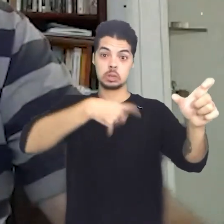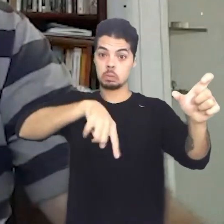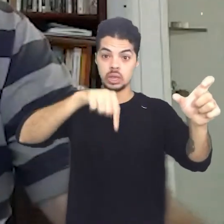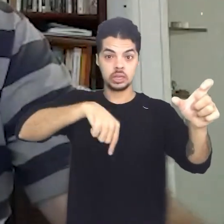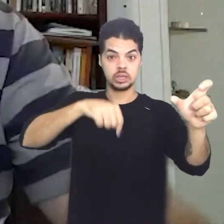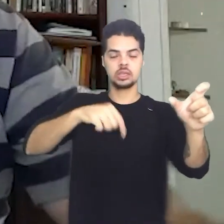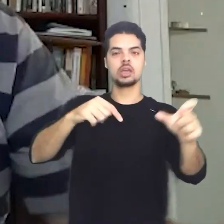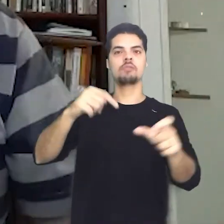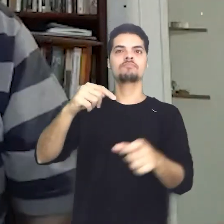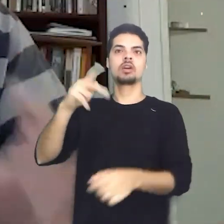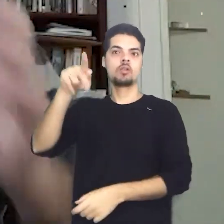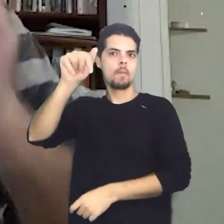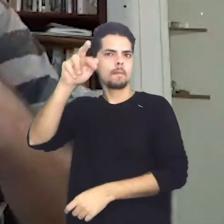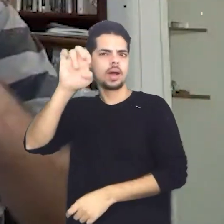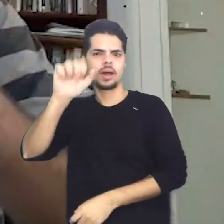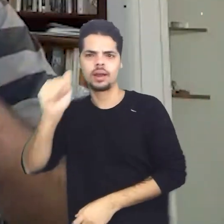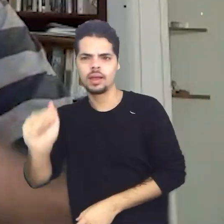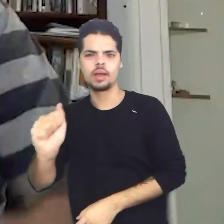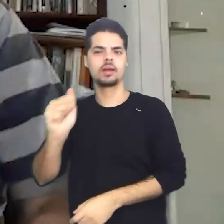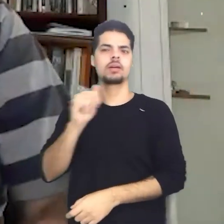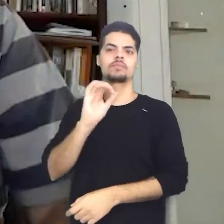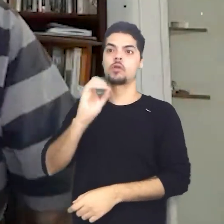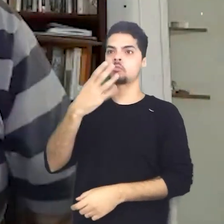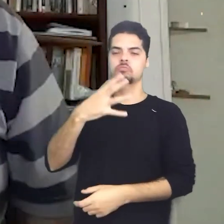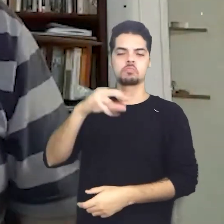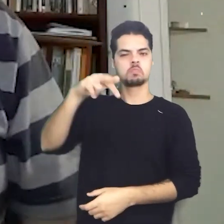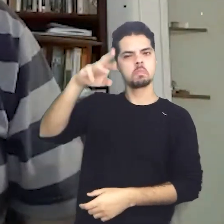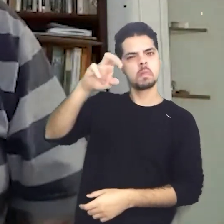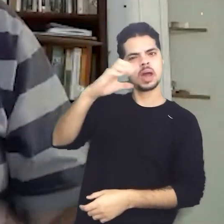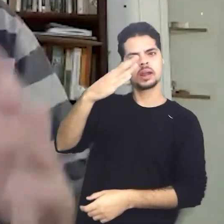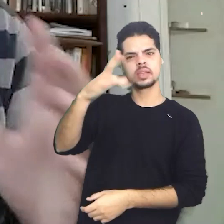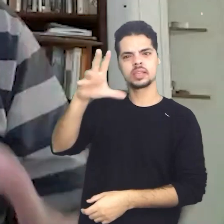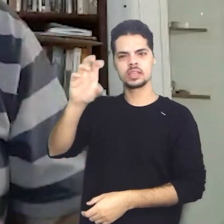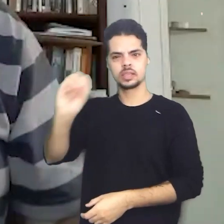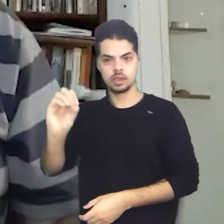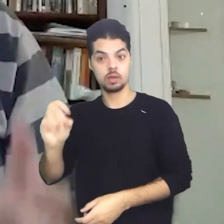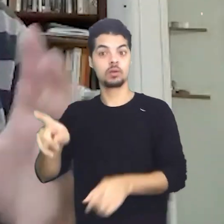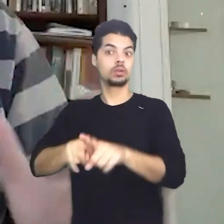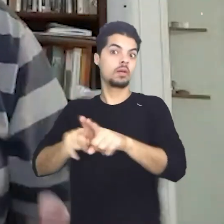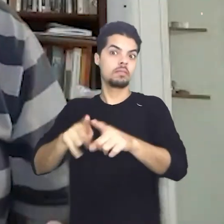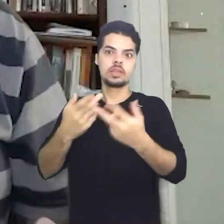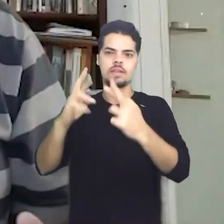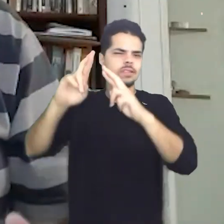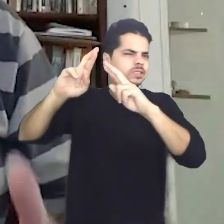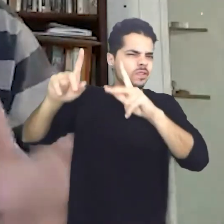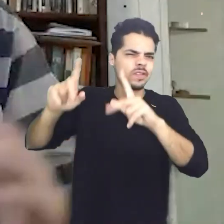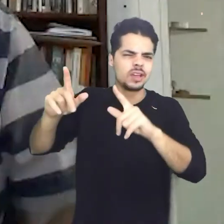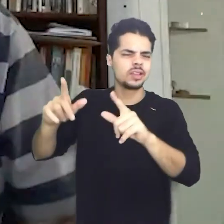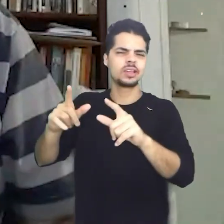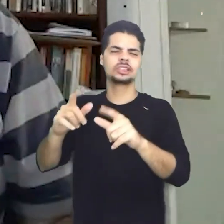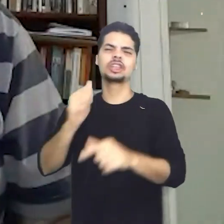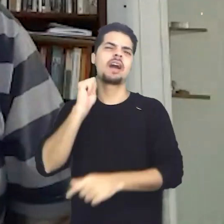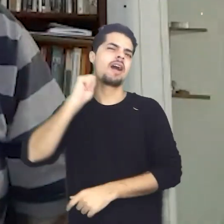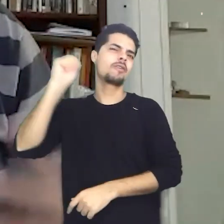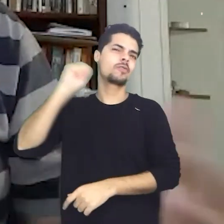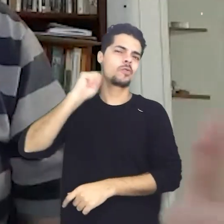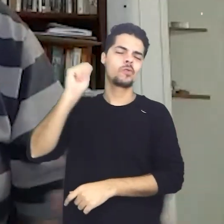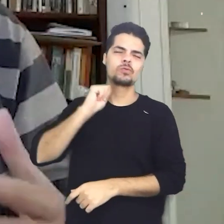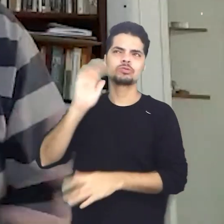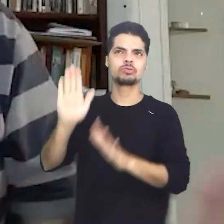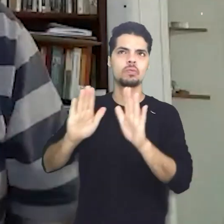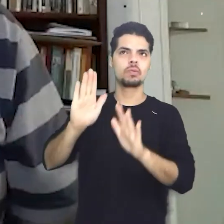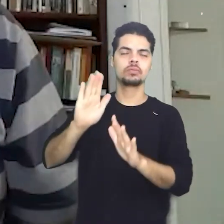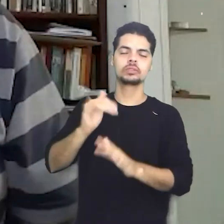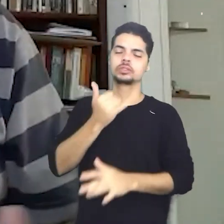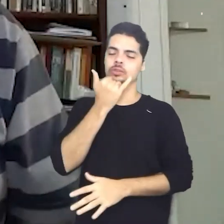as independências na Bahia no Maranhão e no Pará só foram proclamadas